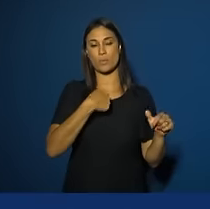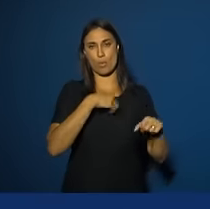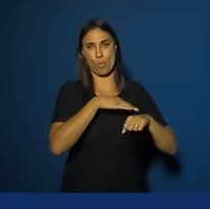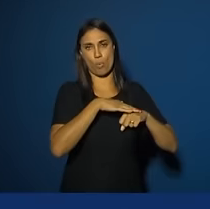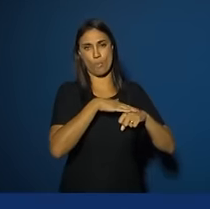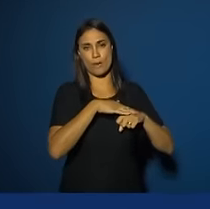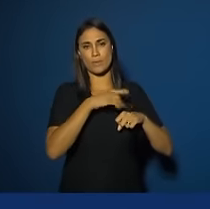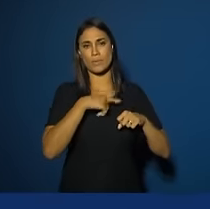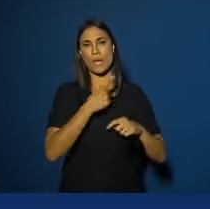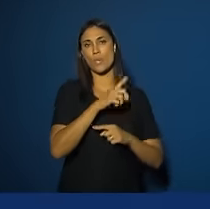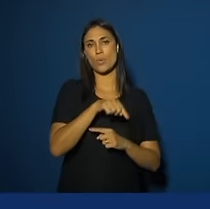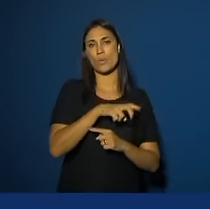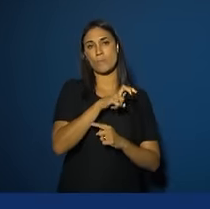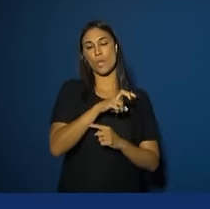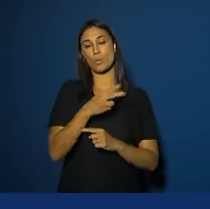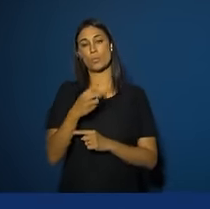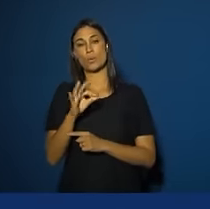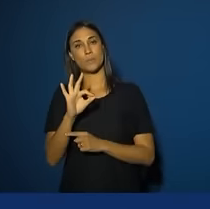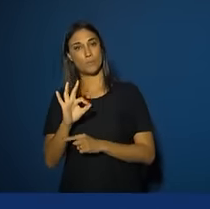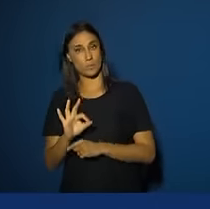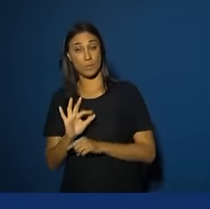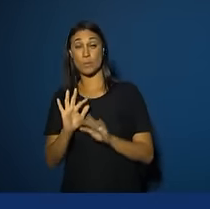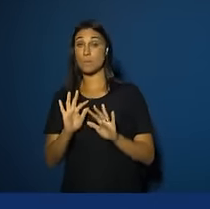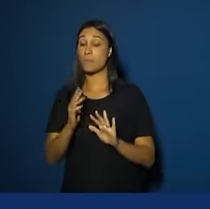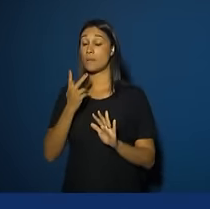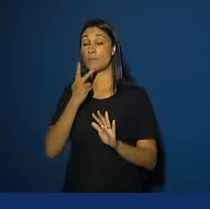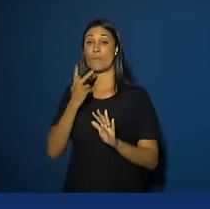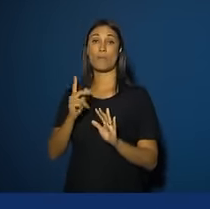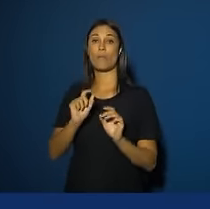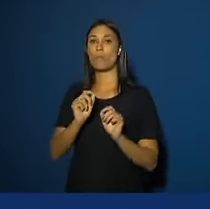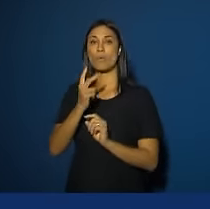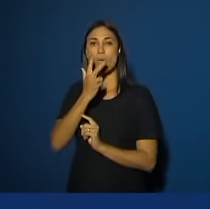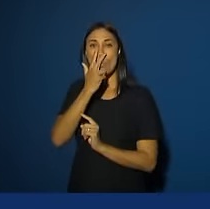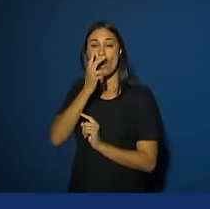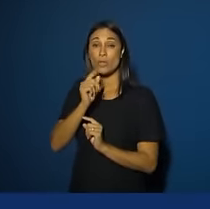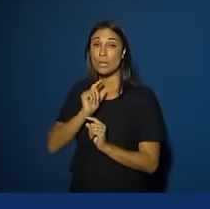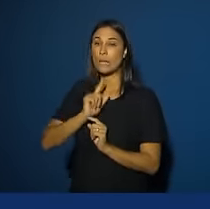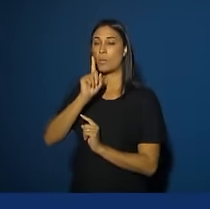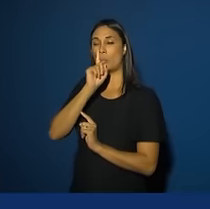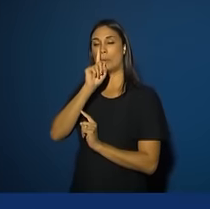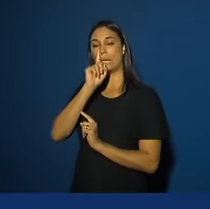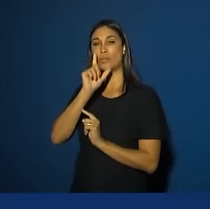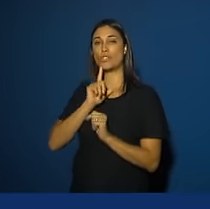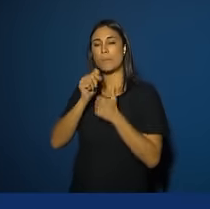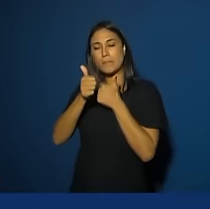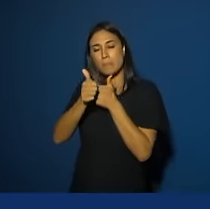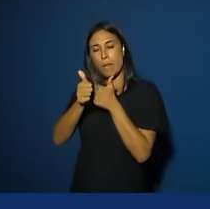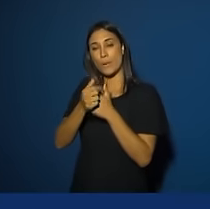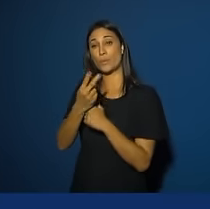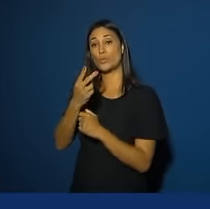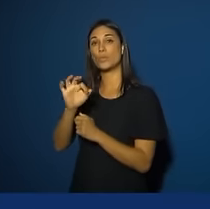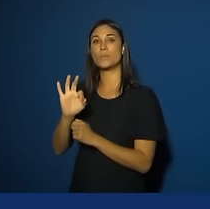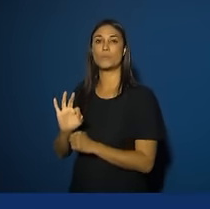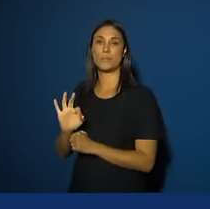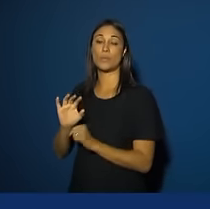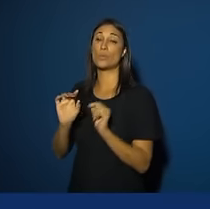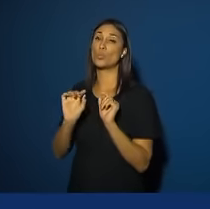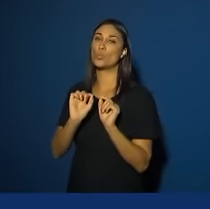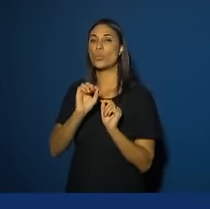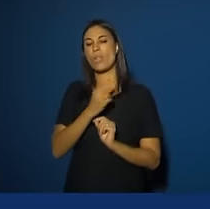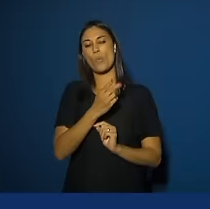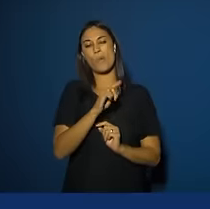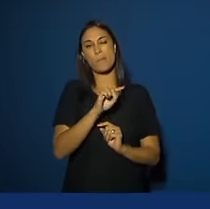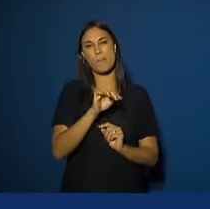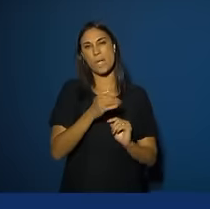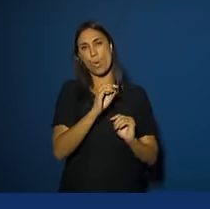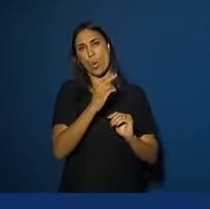converso, está entre 1,5% e 2%. Mas eu diria que eu acho que tem um risco de a gente chegar mais próximo de 2% que ficar em